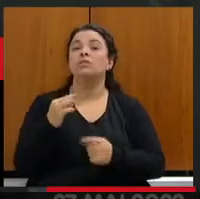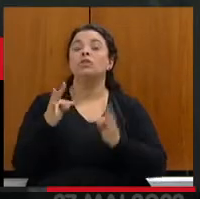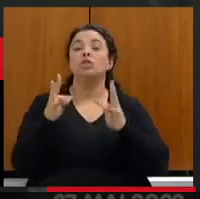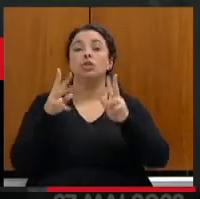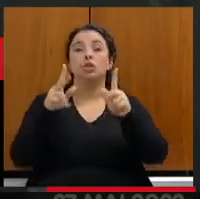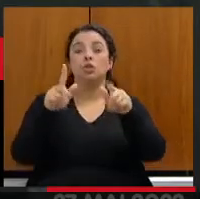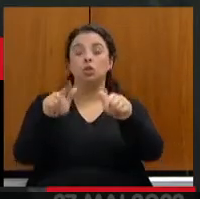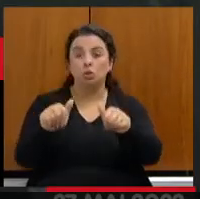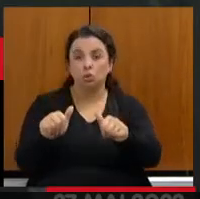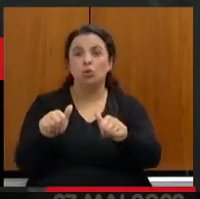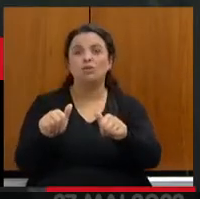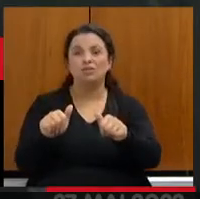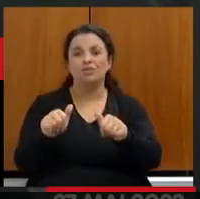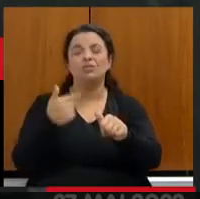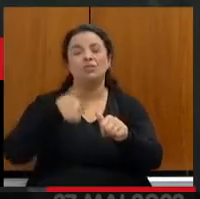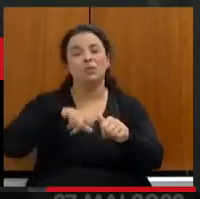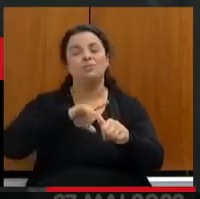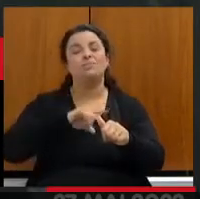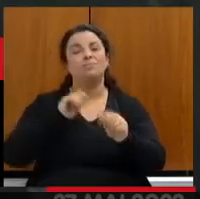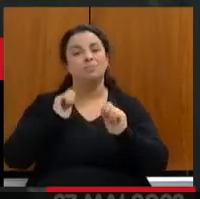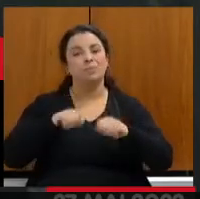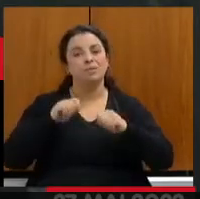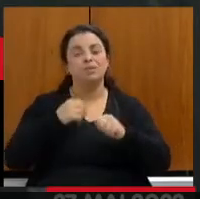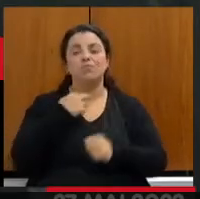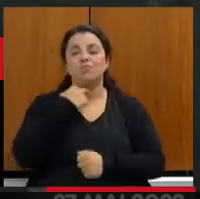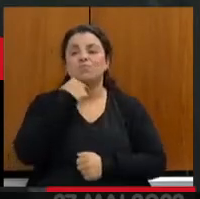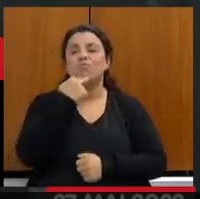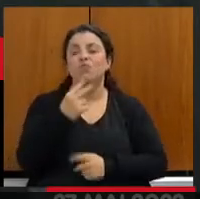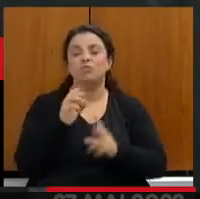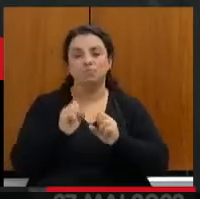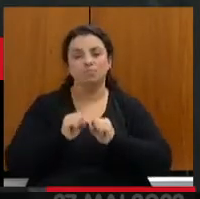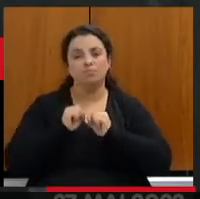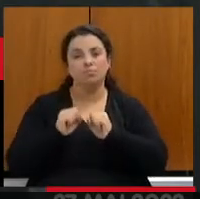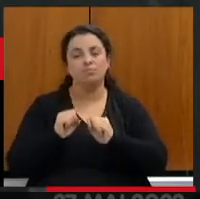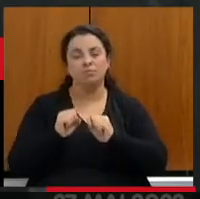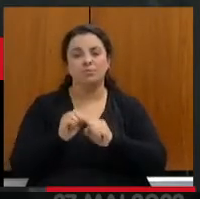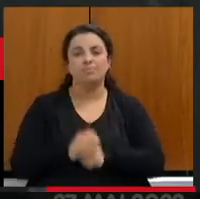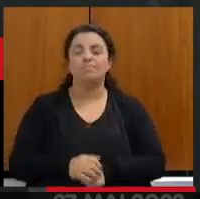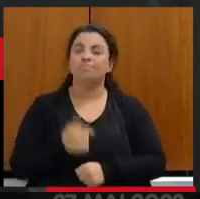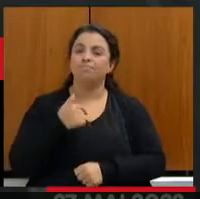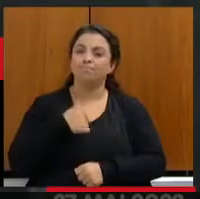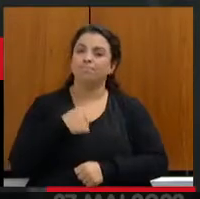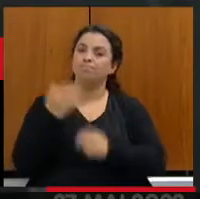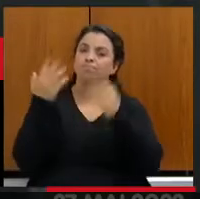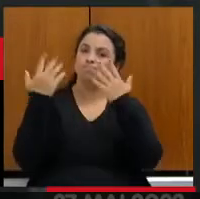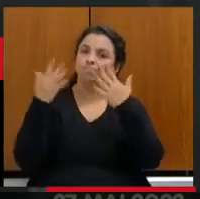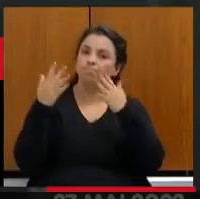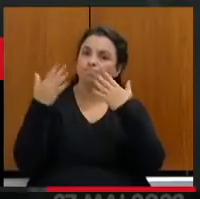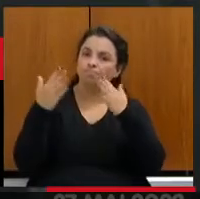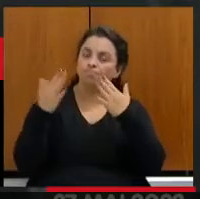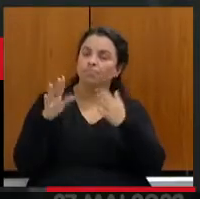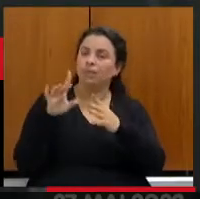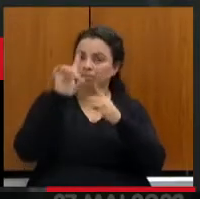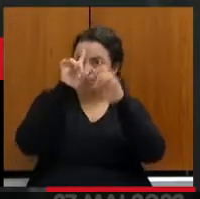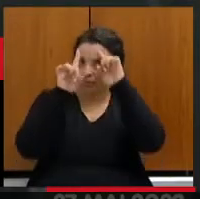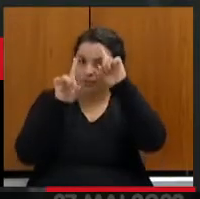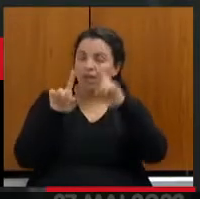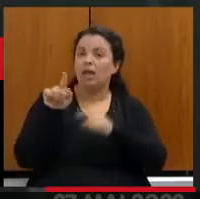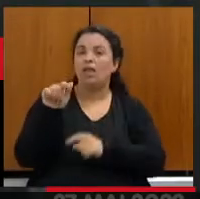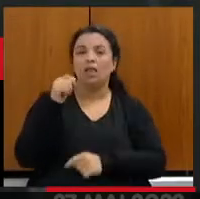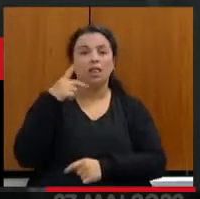que todas nós tenhamos voz Eu louvo a iniciativa da deputada Ana Paula